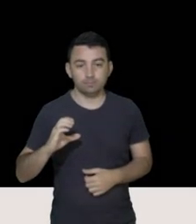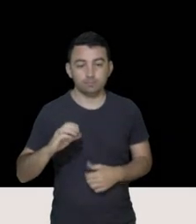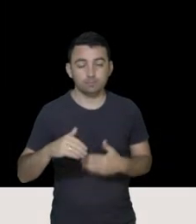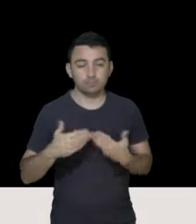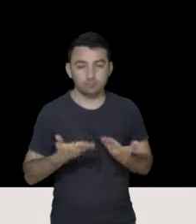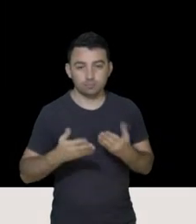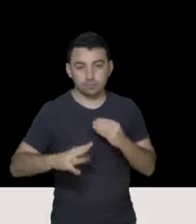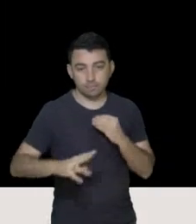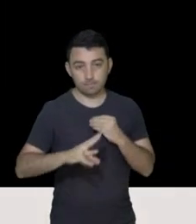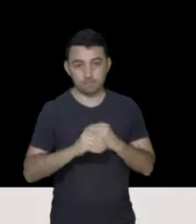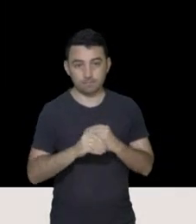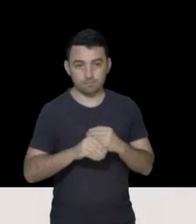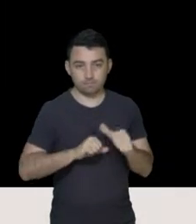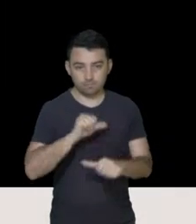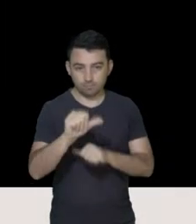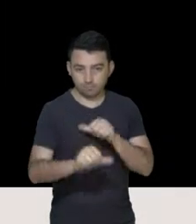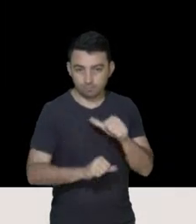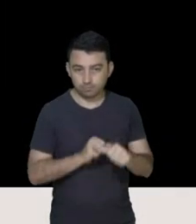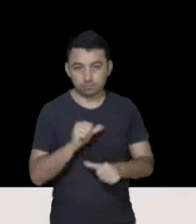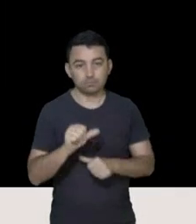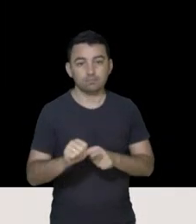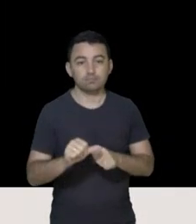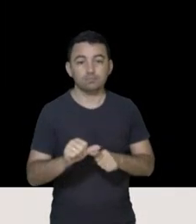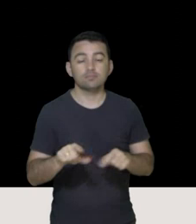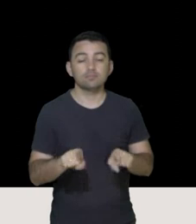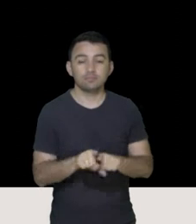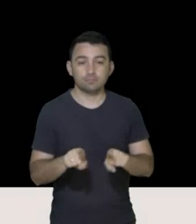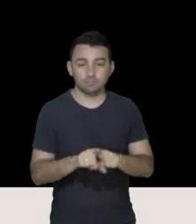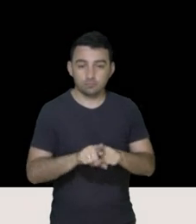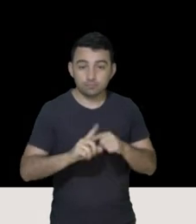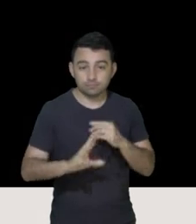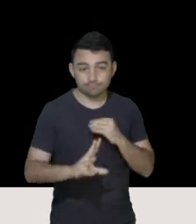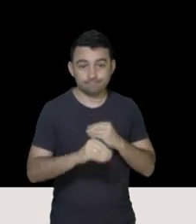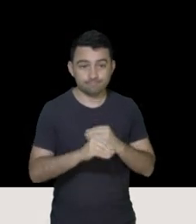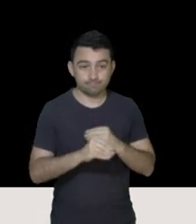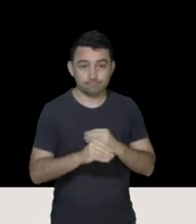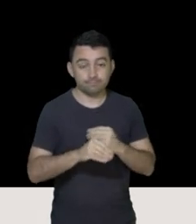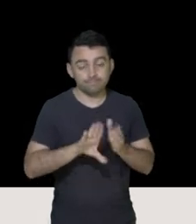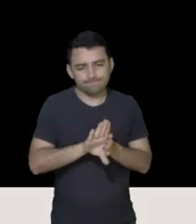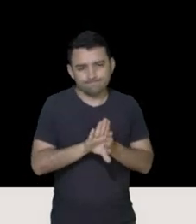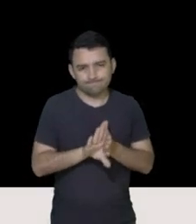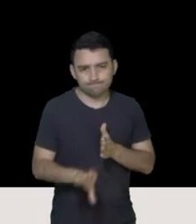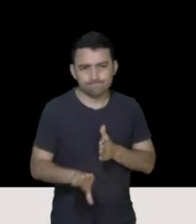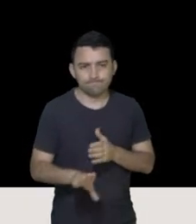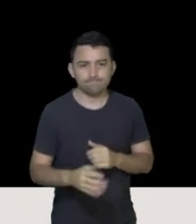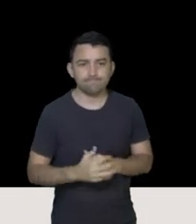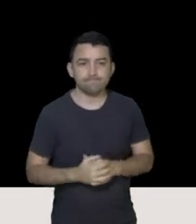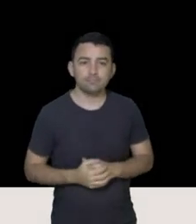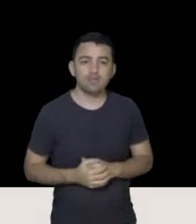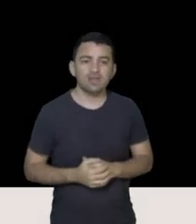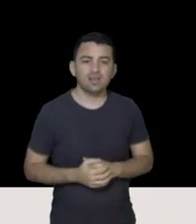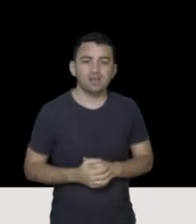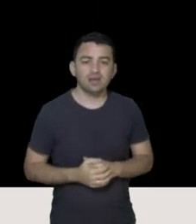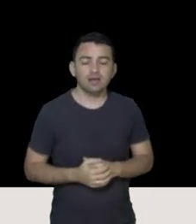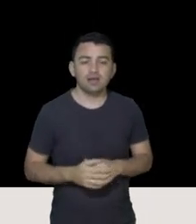emenda modificativa e emenda supressiva, com parecer favorável da Constituição